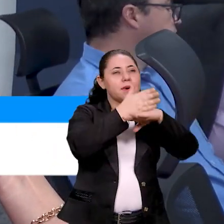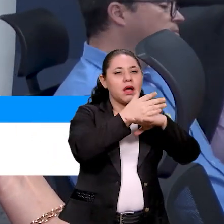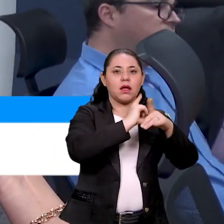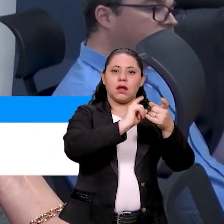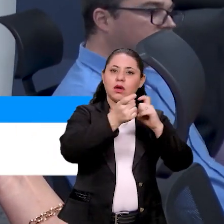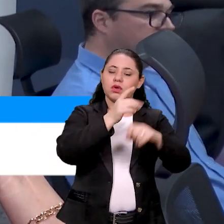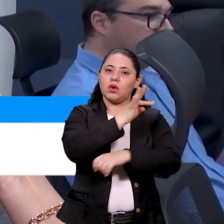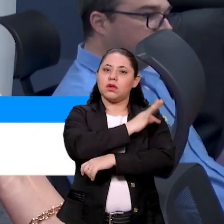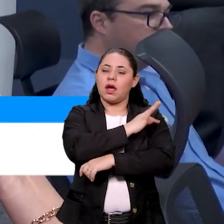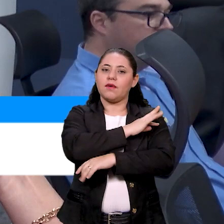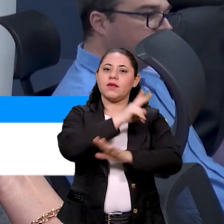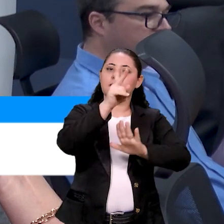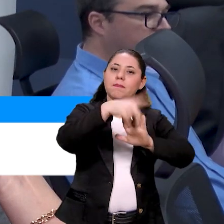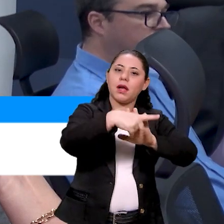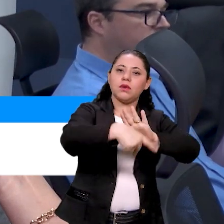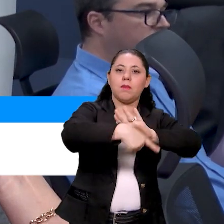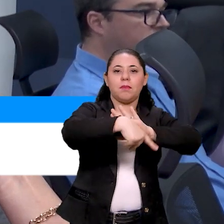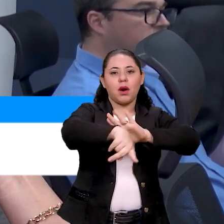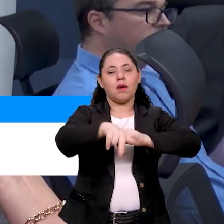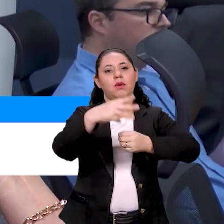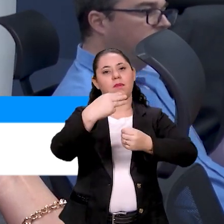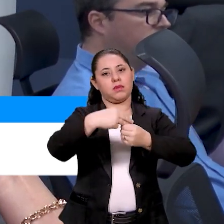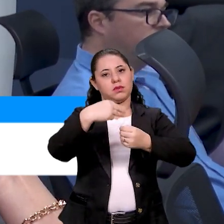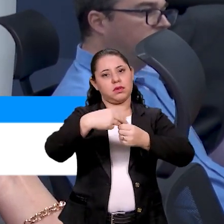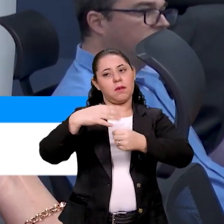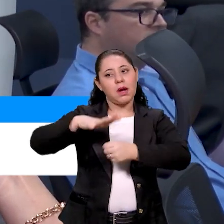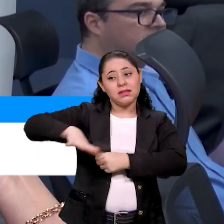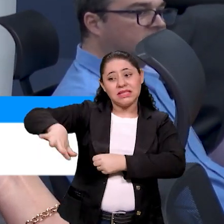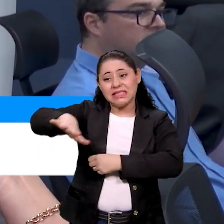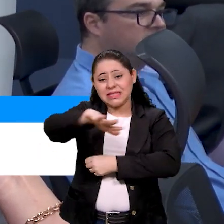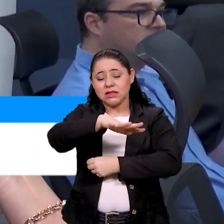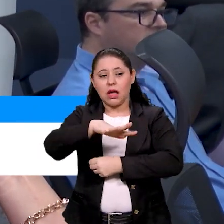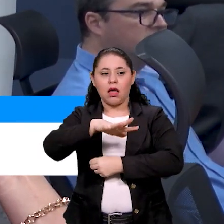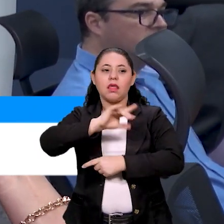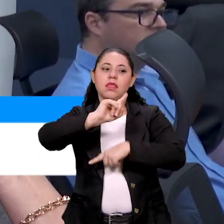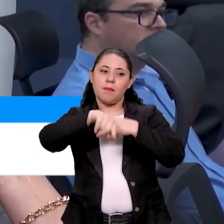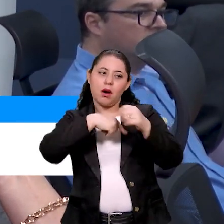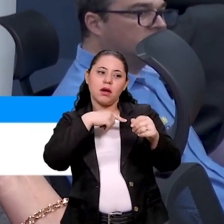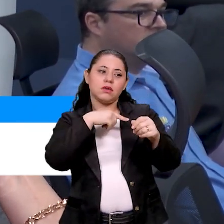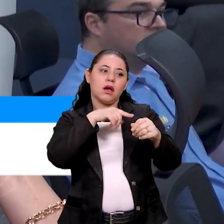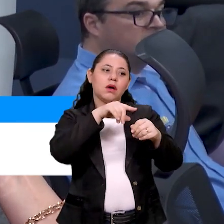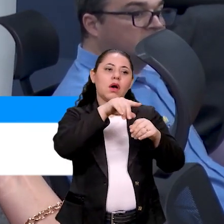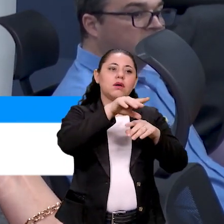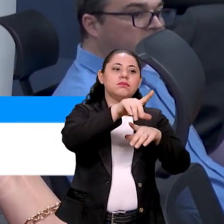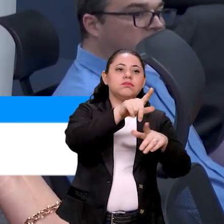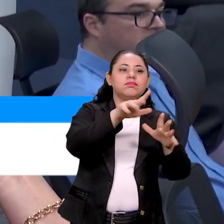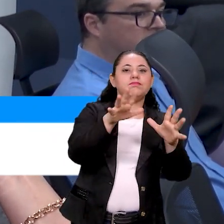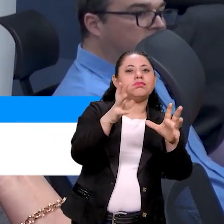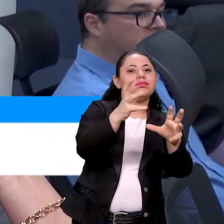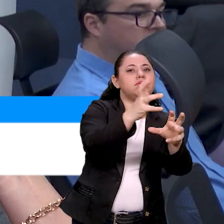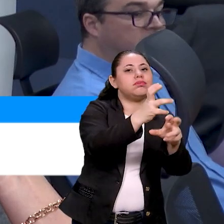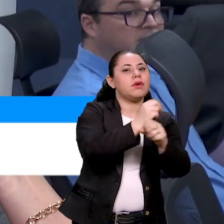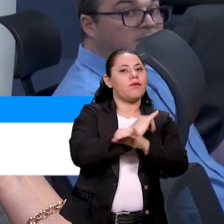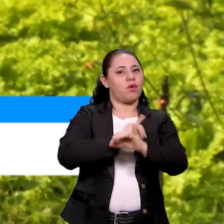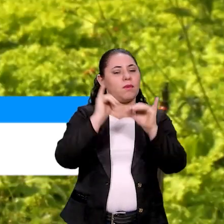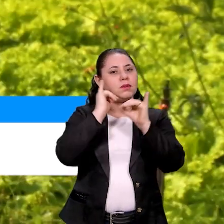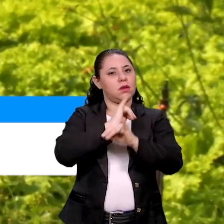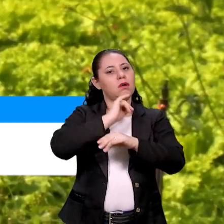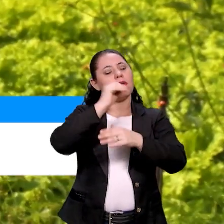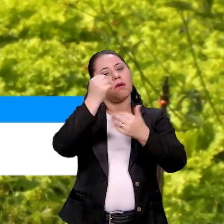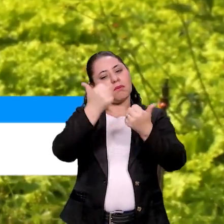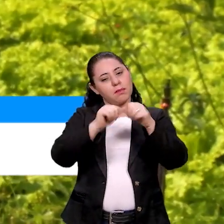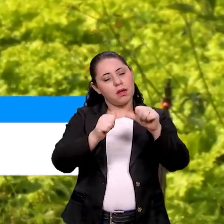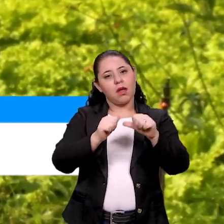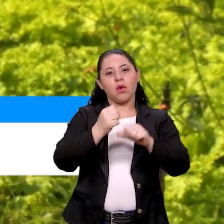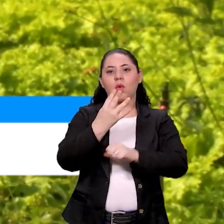fazer as reuniões técnicas, lançar o Plano Safra nos municípios, nas regiões. E a partir da demanda nos apresentada, a gente vai trabalhar com